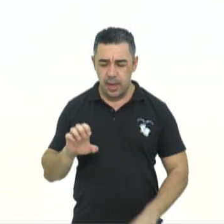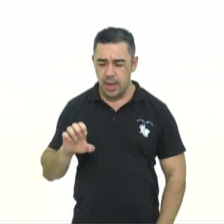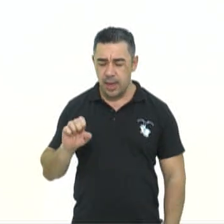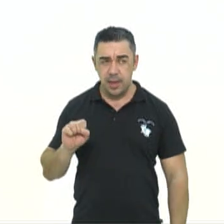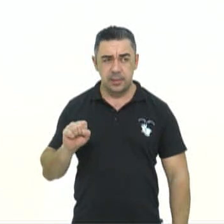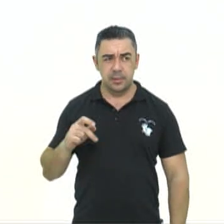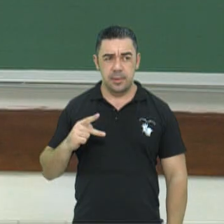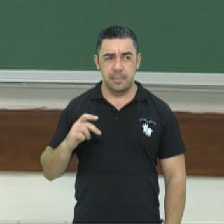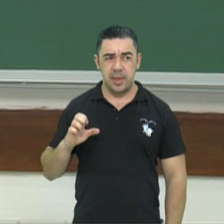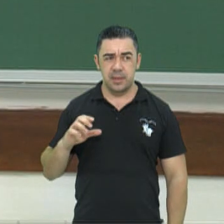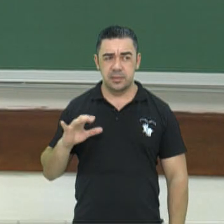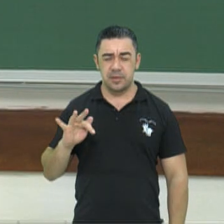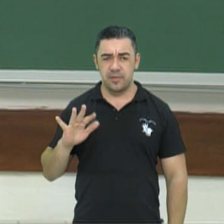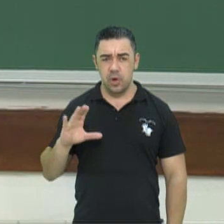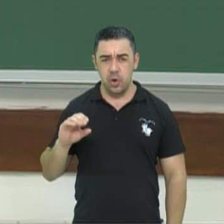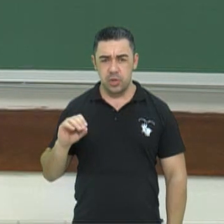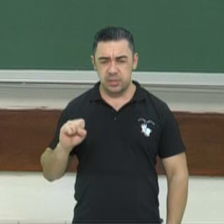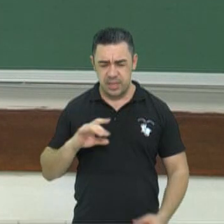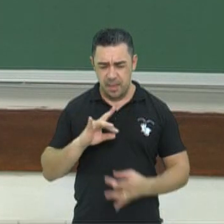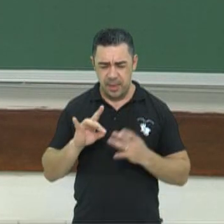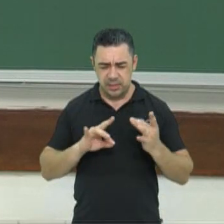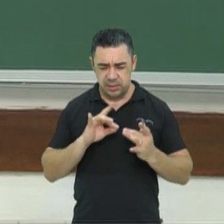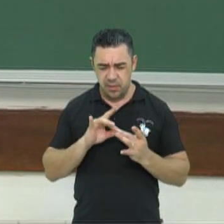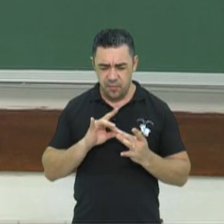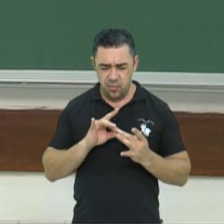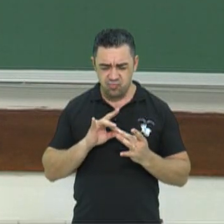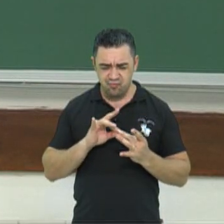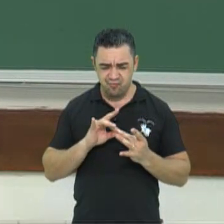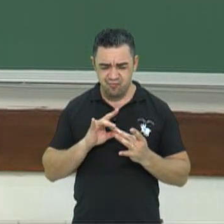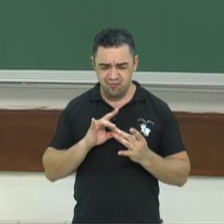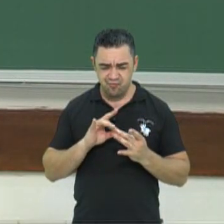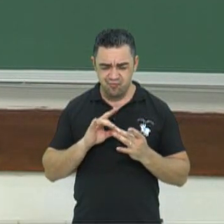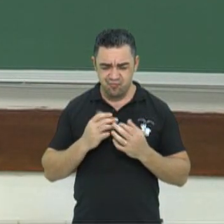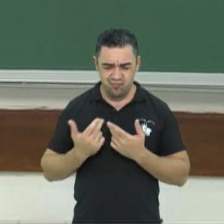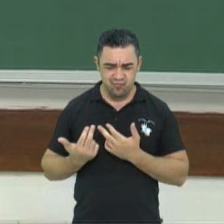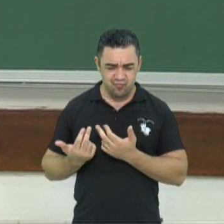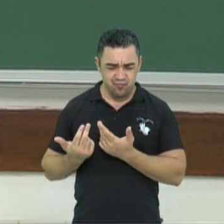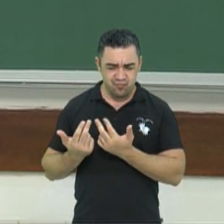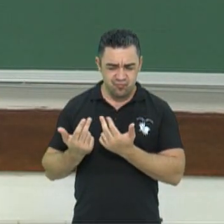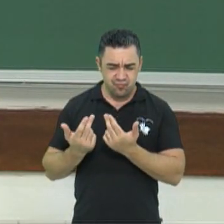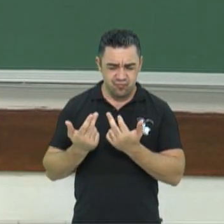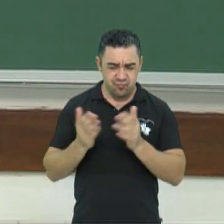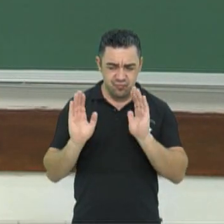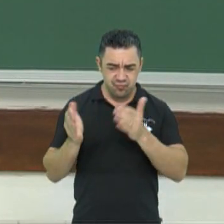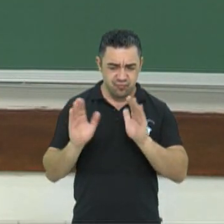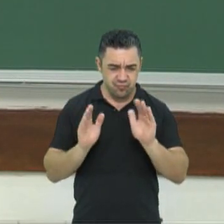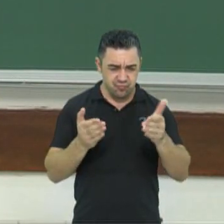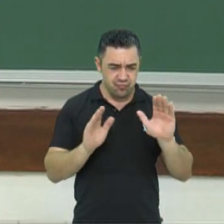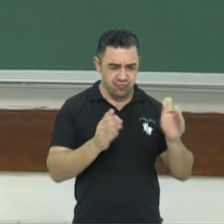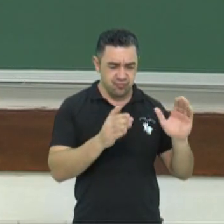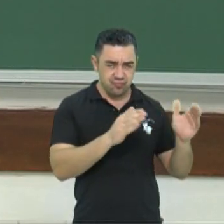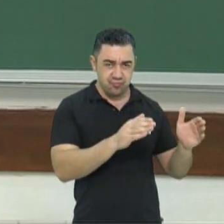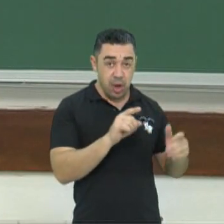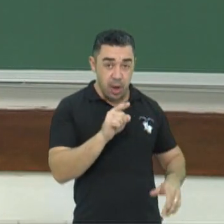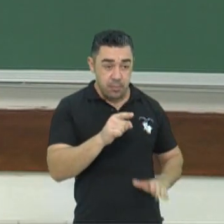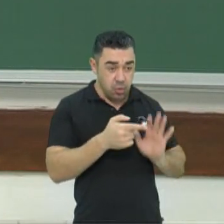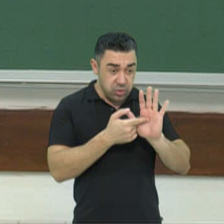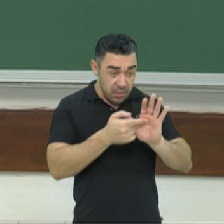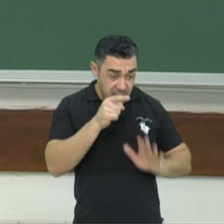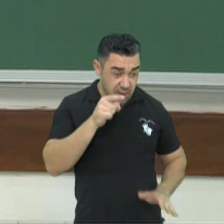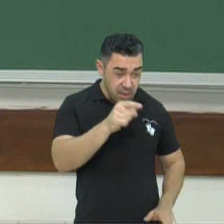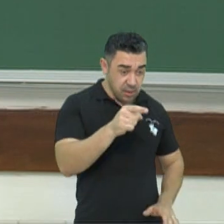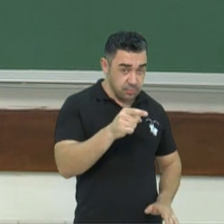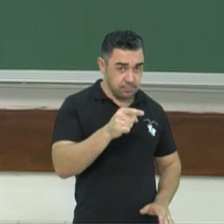a gente está falando de pessoas, vamos dizer assim, coisas mais iguais, né? Ou direcionadas. A gente quer mostrar para essa pessoa.